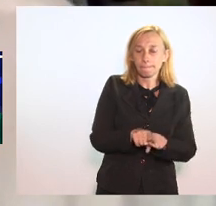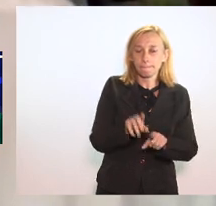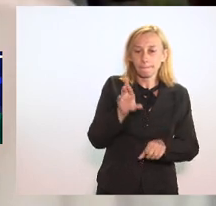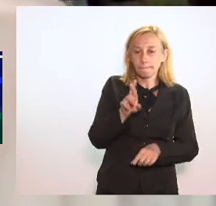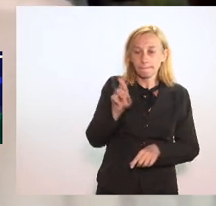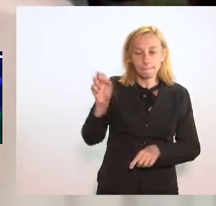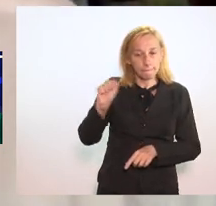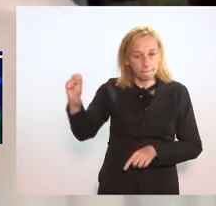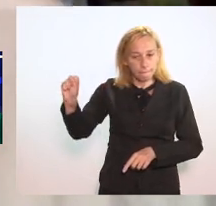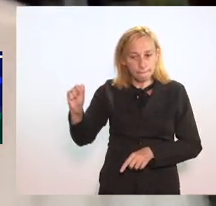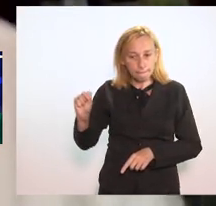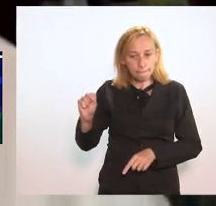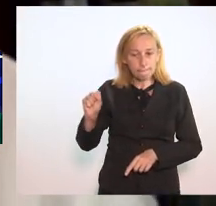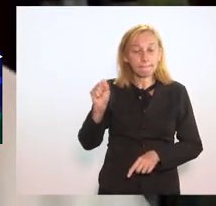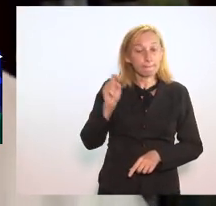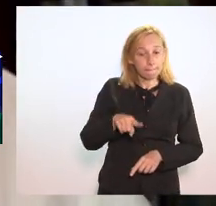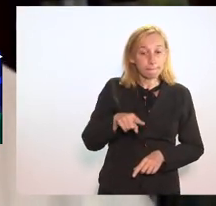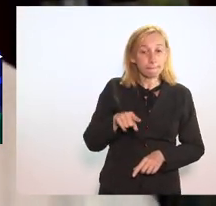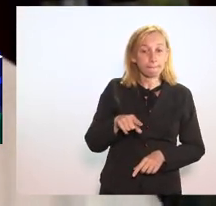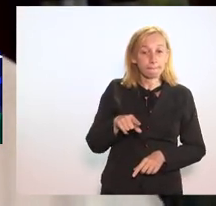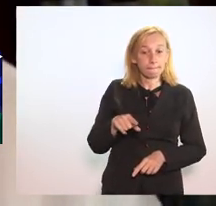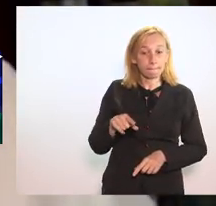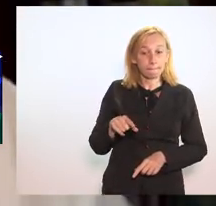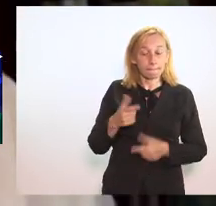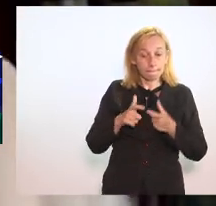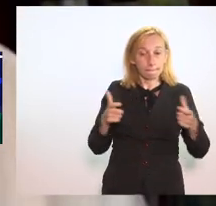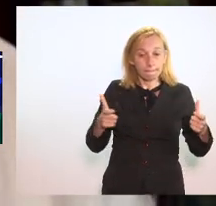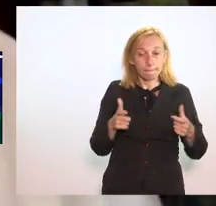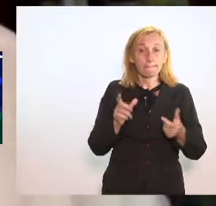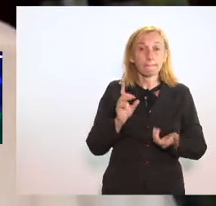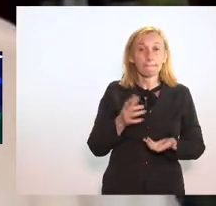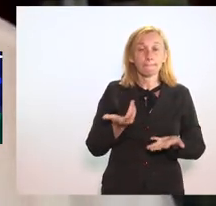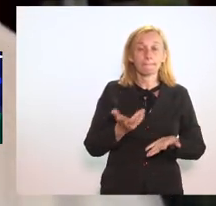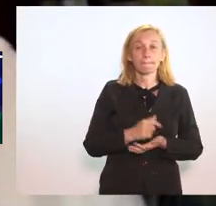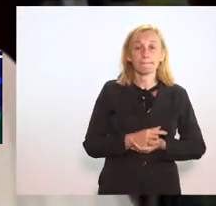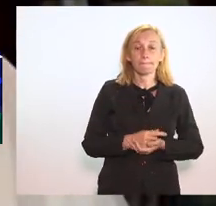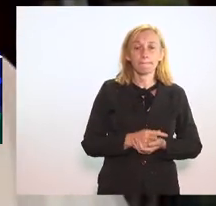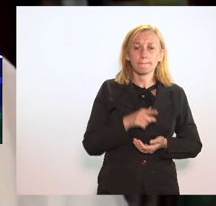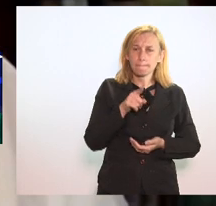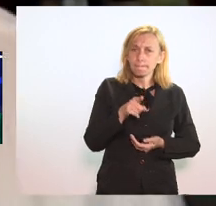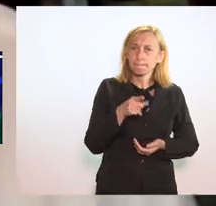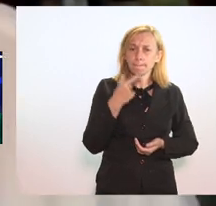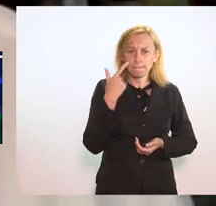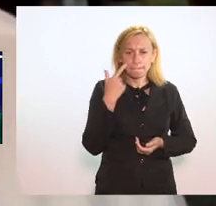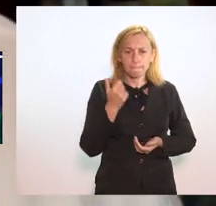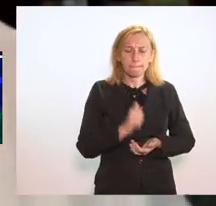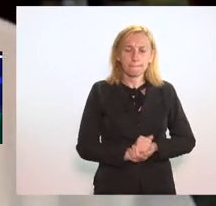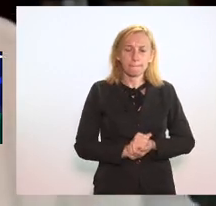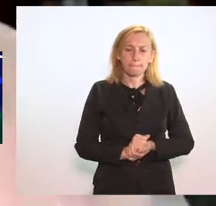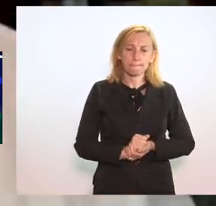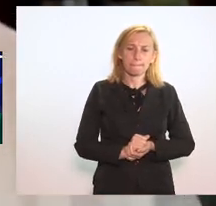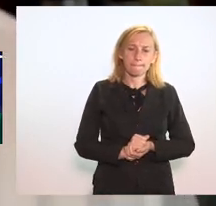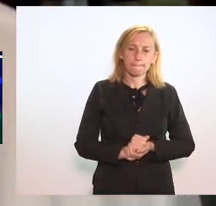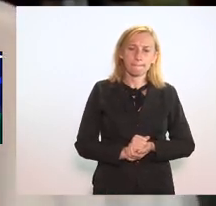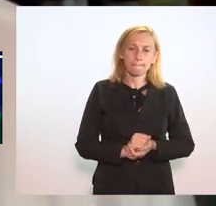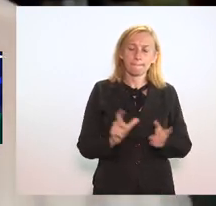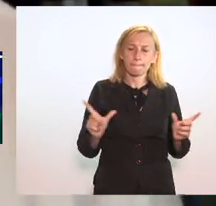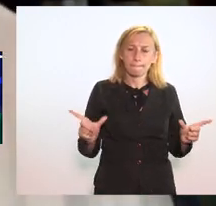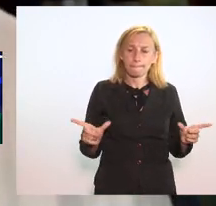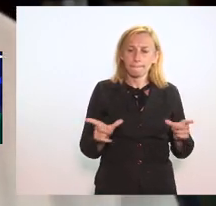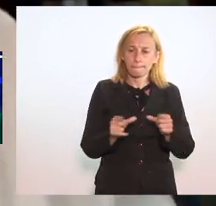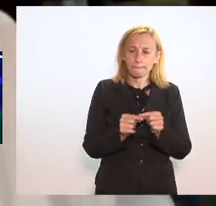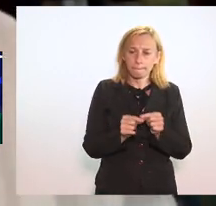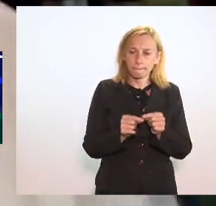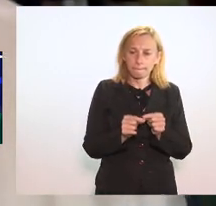é muito pertinente Afinal de contas você acaba de alguma forma esvazie Ando